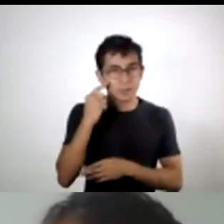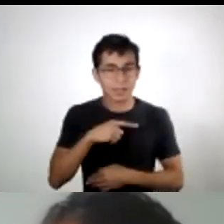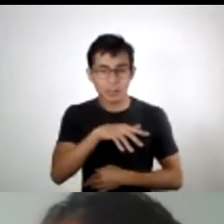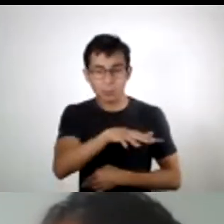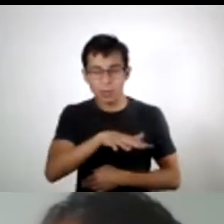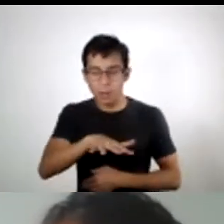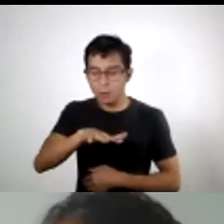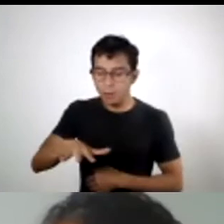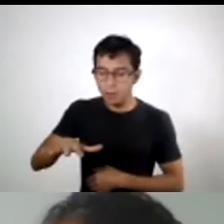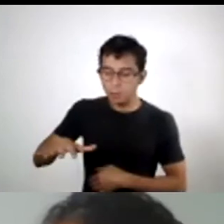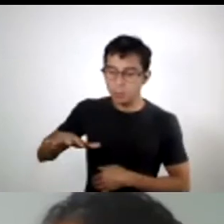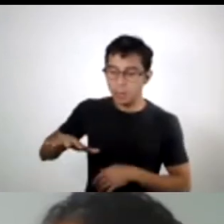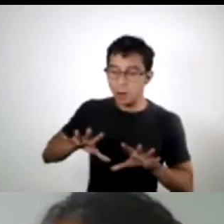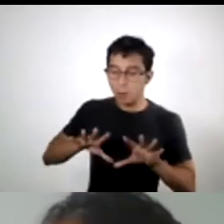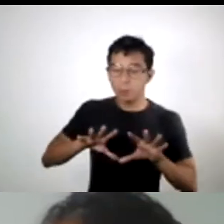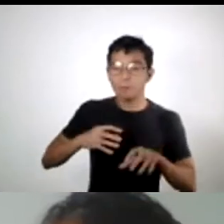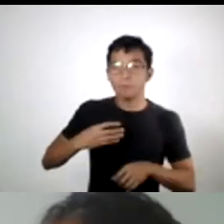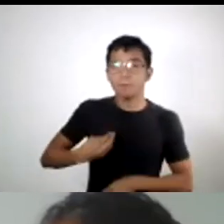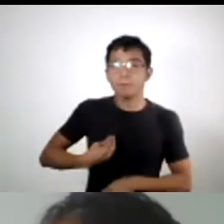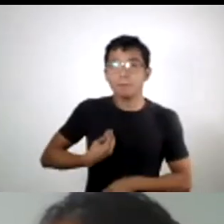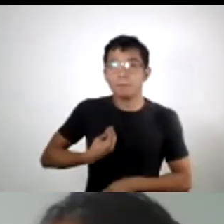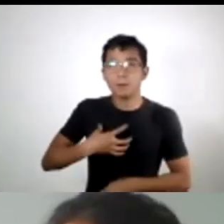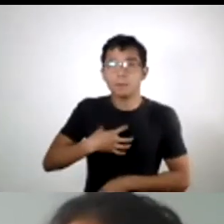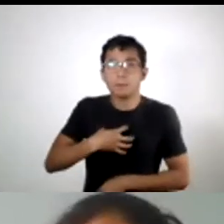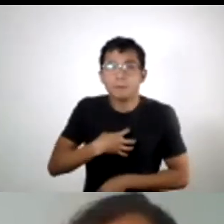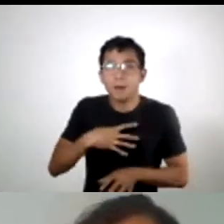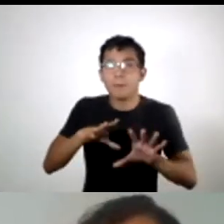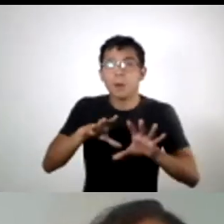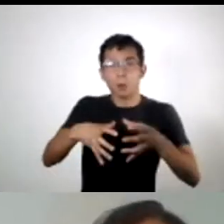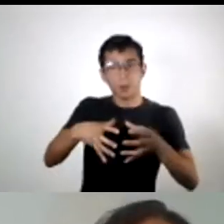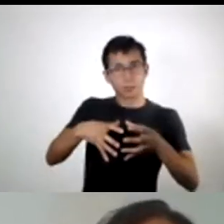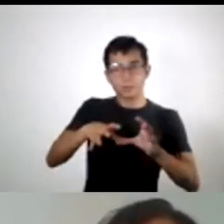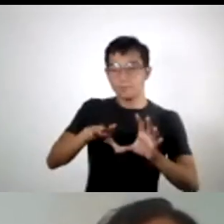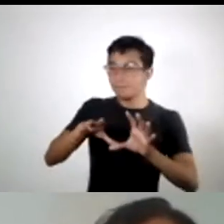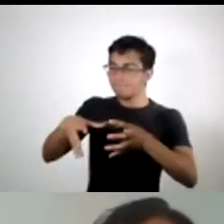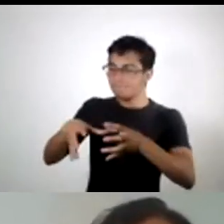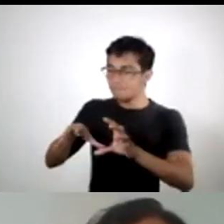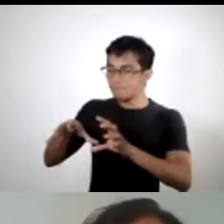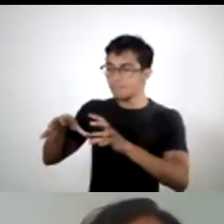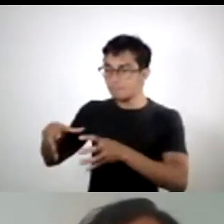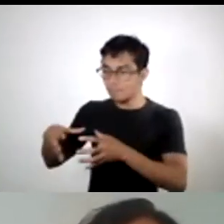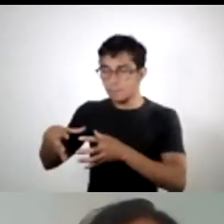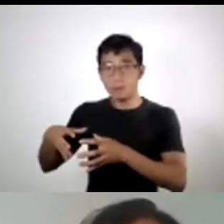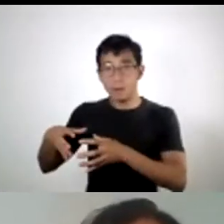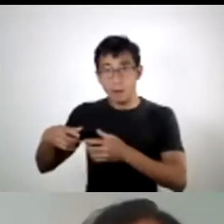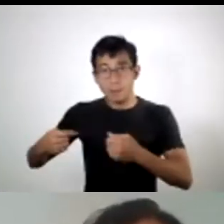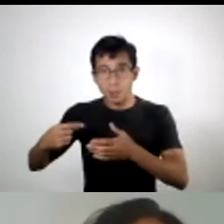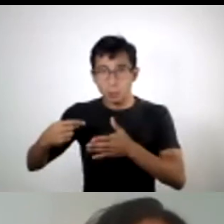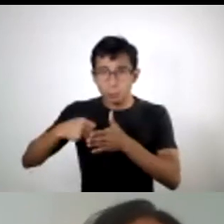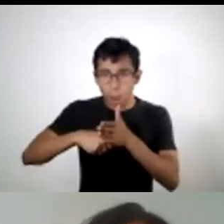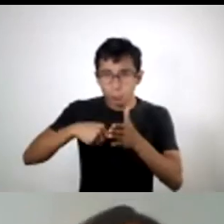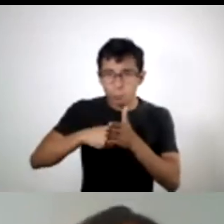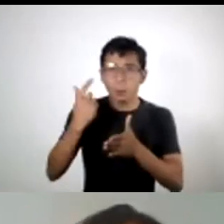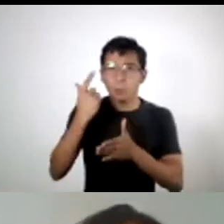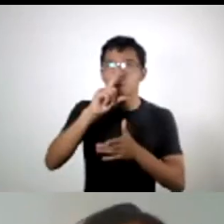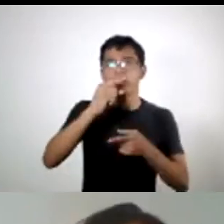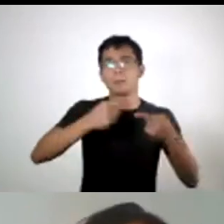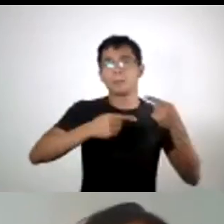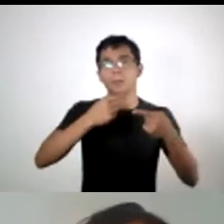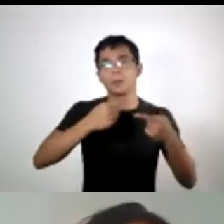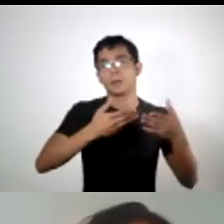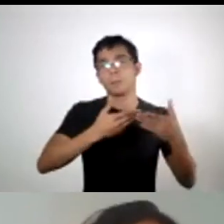de forma coletiva, né? E quando você tem que lutar por políticas públicas, porque o